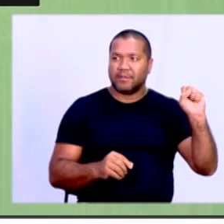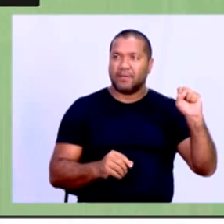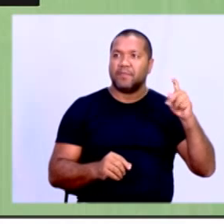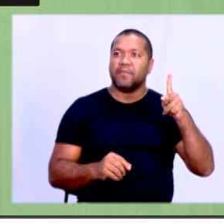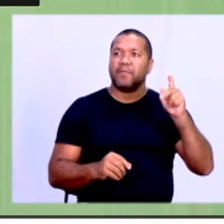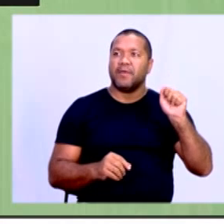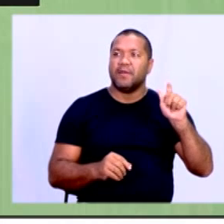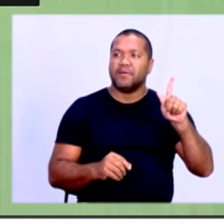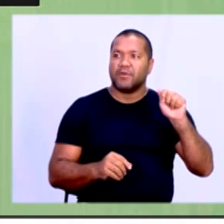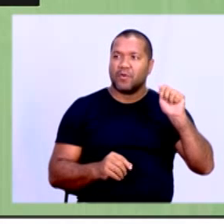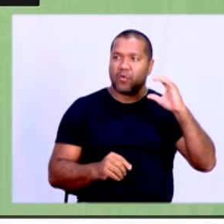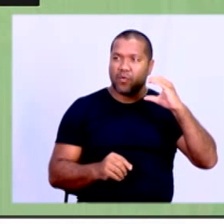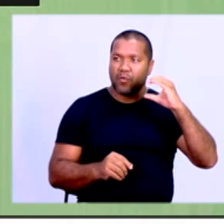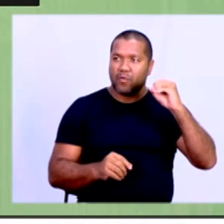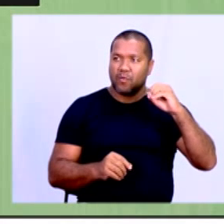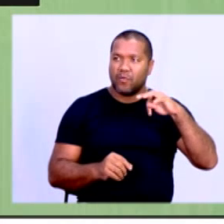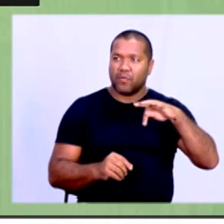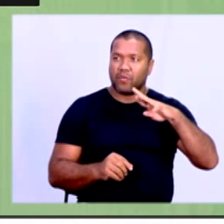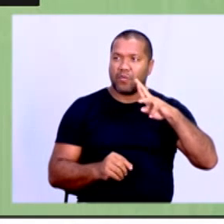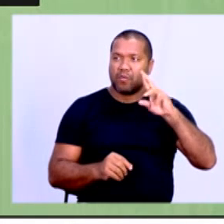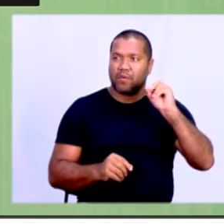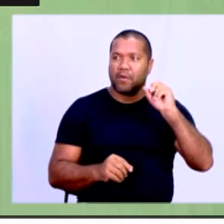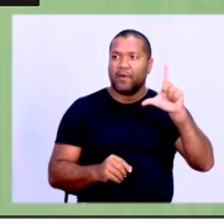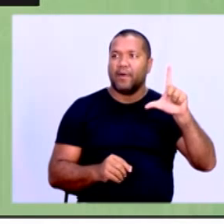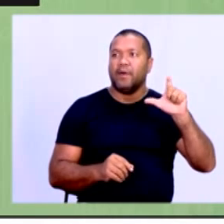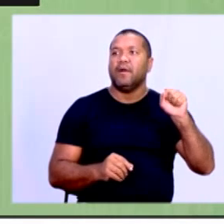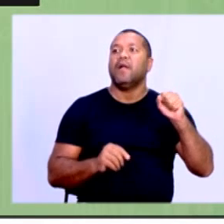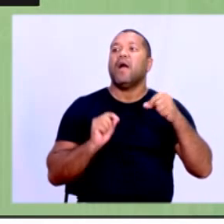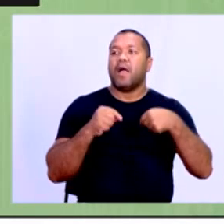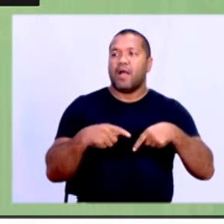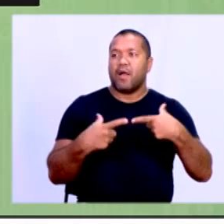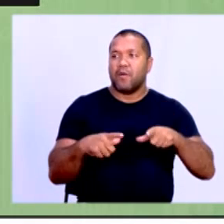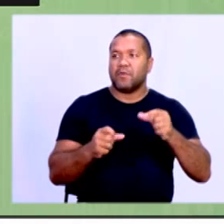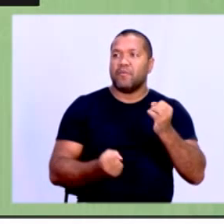controller. Então aqui é onde eu vou criar os